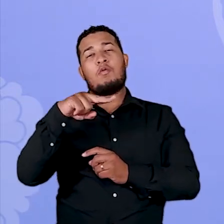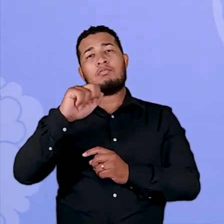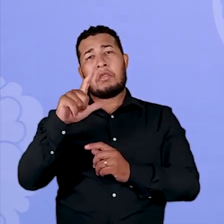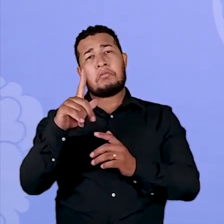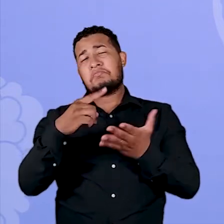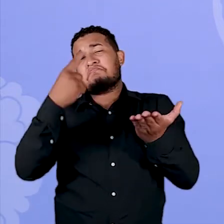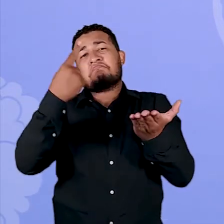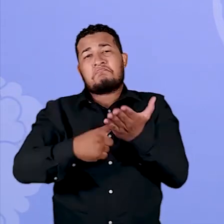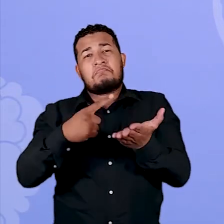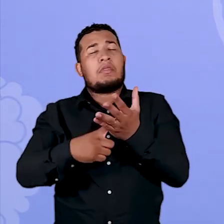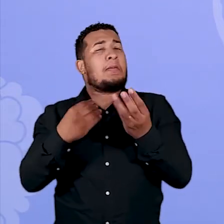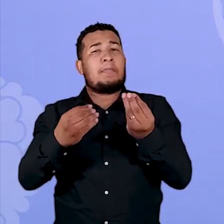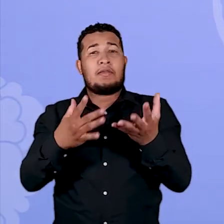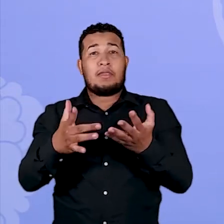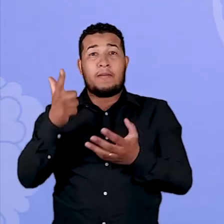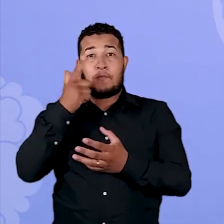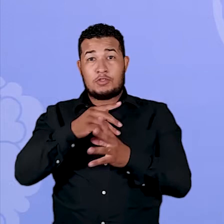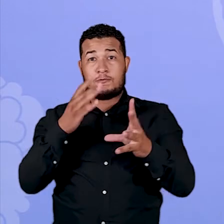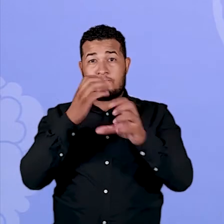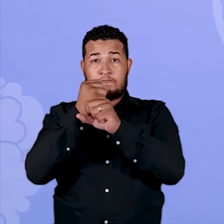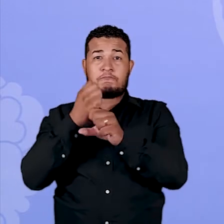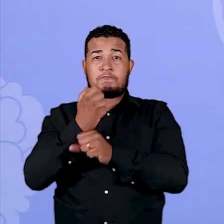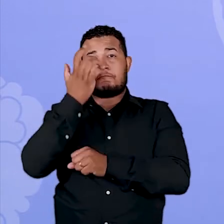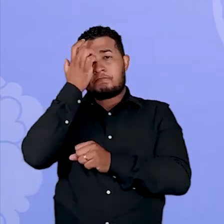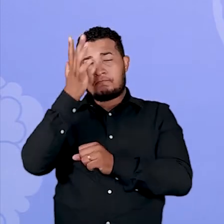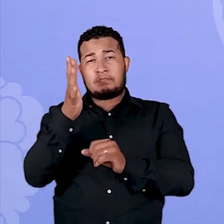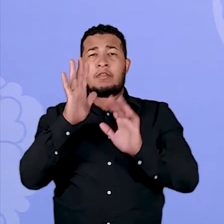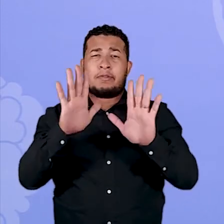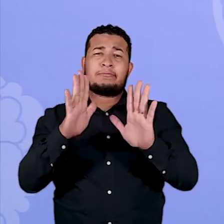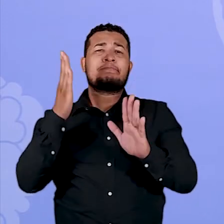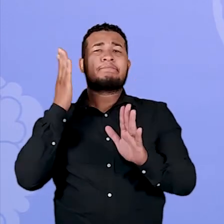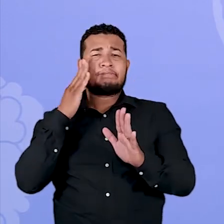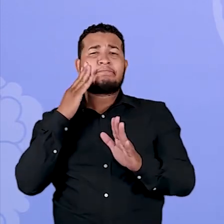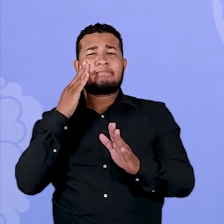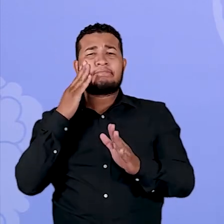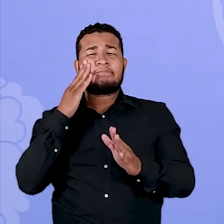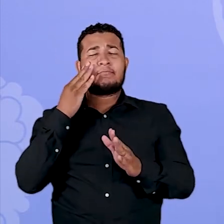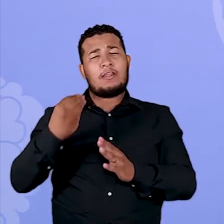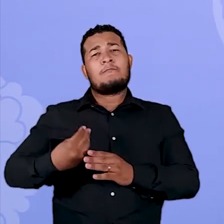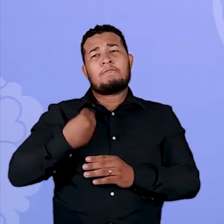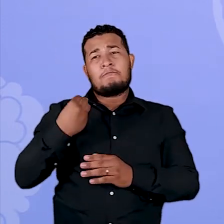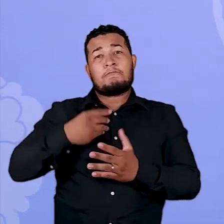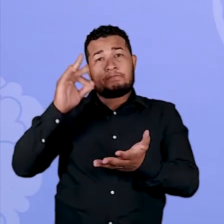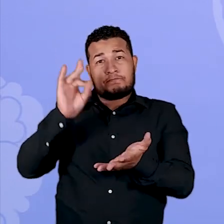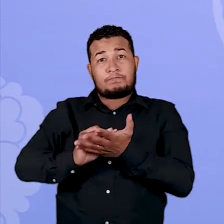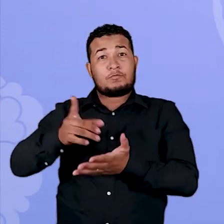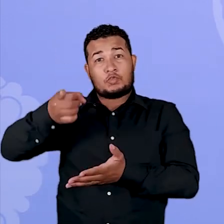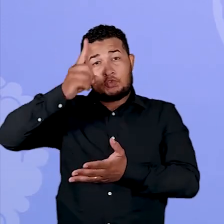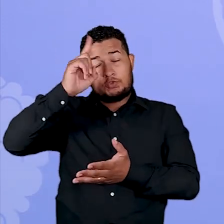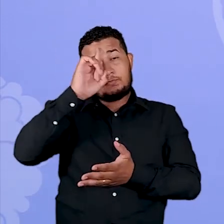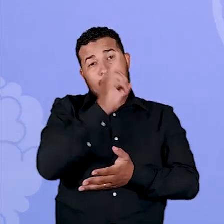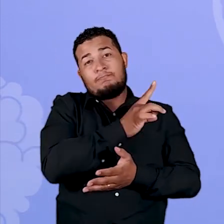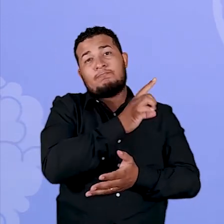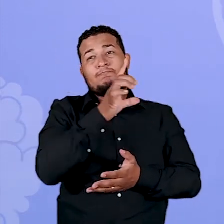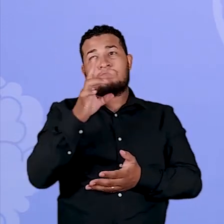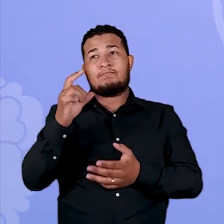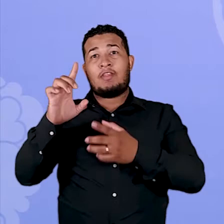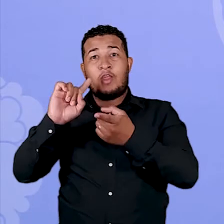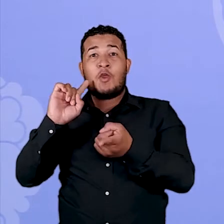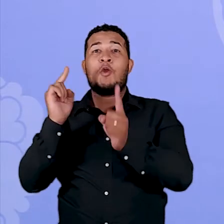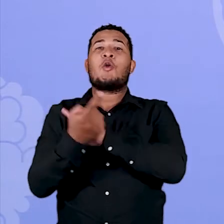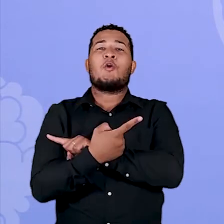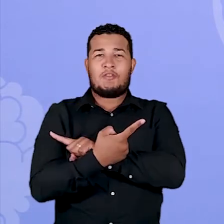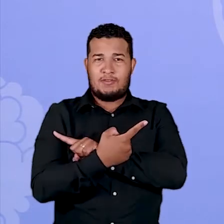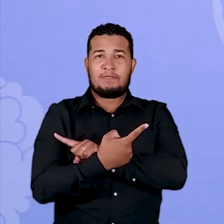convencionou que é assim para facilitar a conta. Embora a gente saiba que na vida real, no cotidiano, é